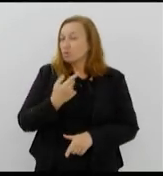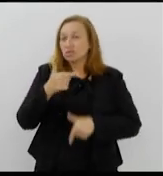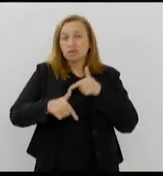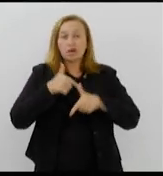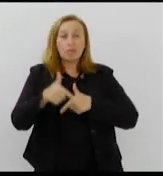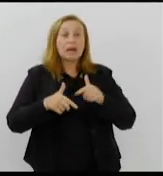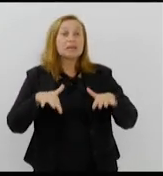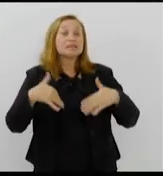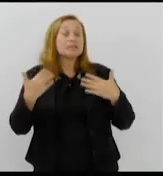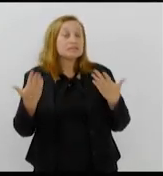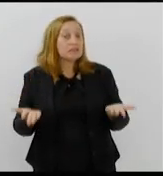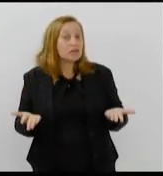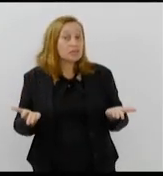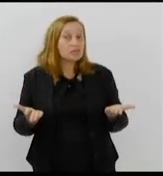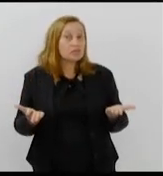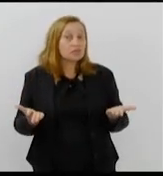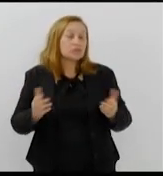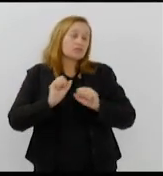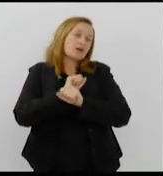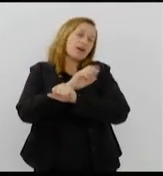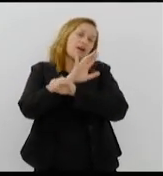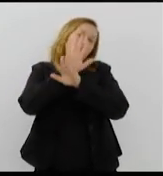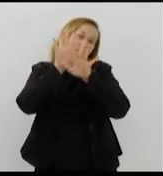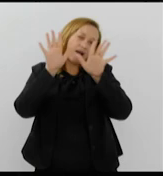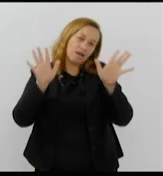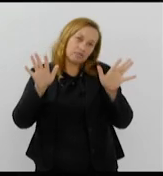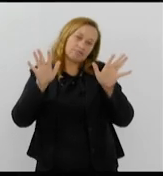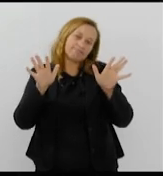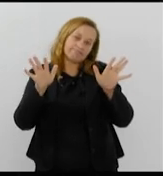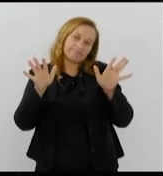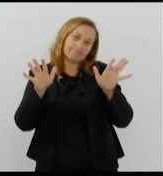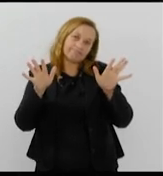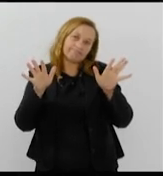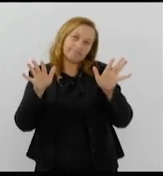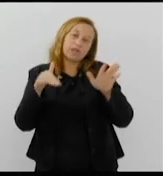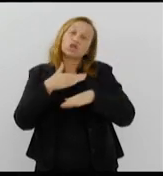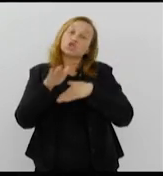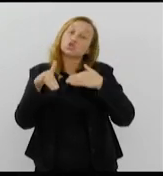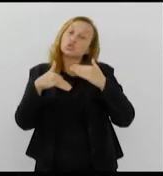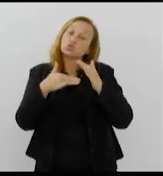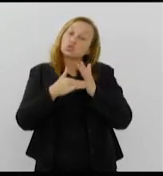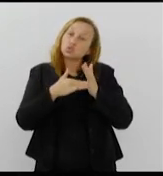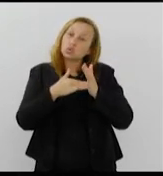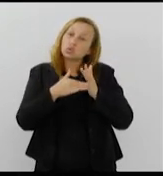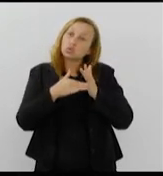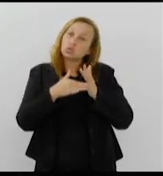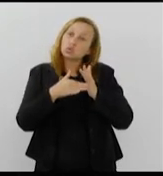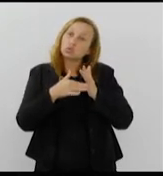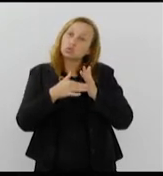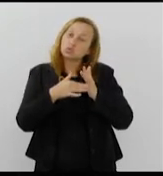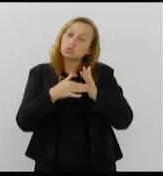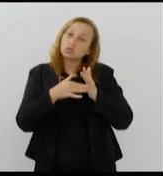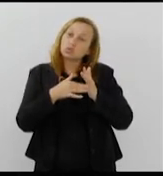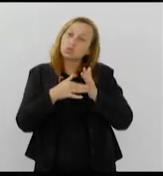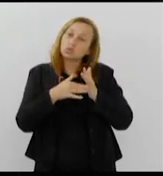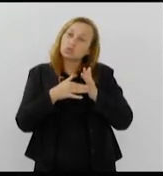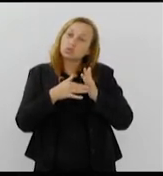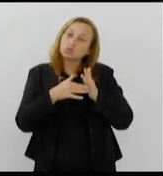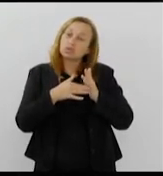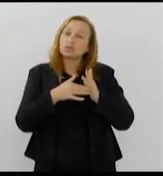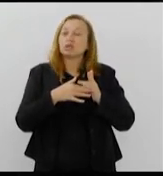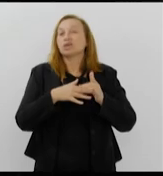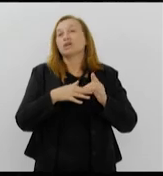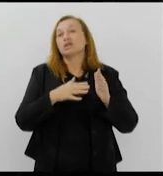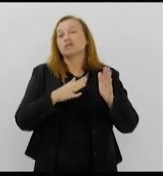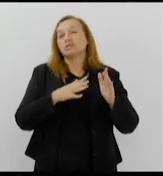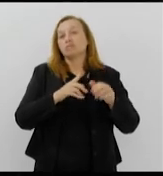isso tem que ficar muito claro, né, sobre todos esses aspectos. Então, vou usando o expediente